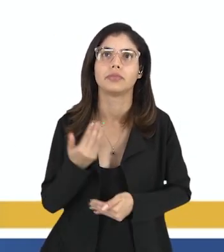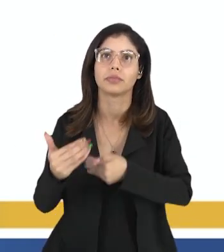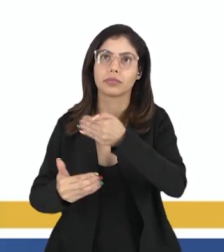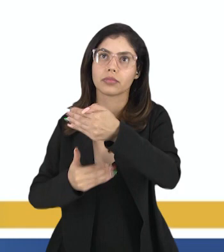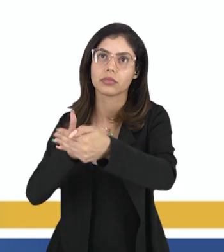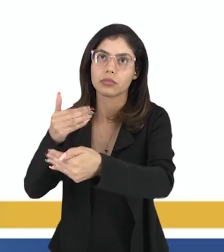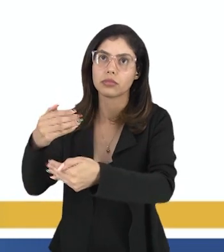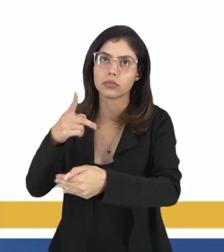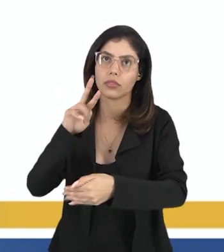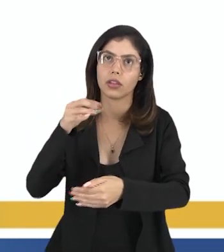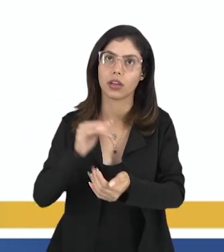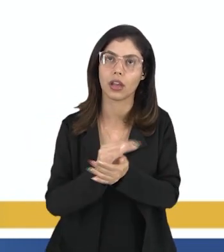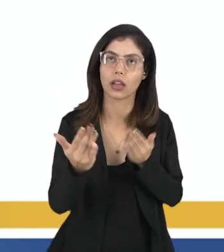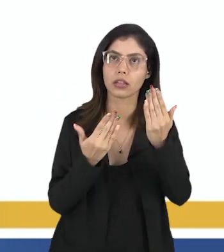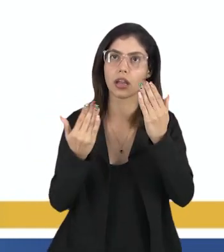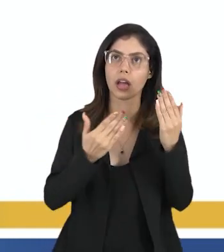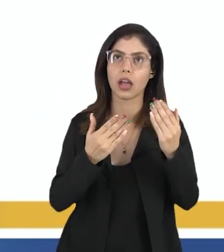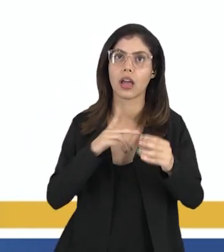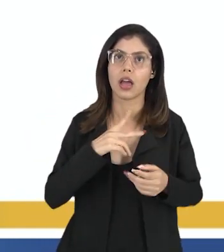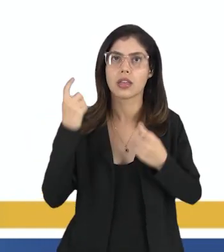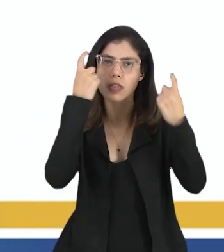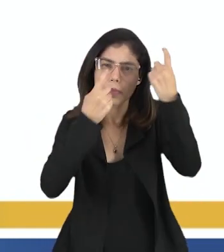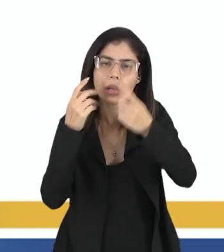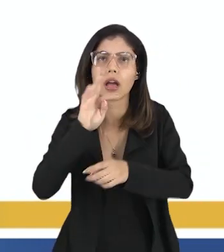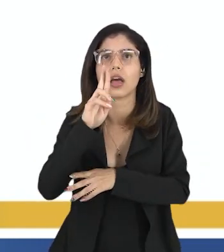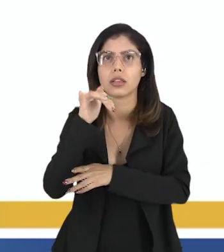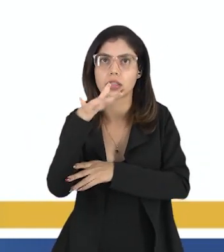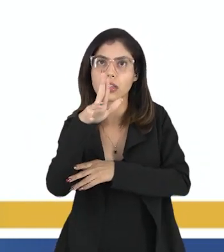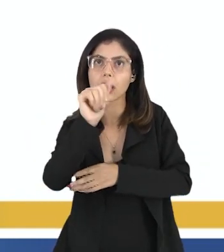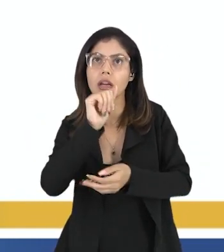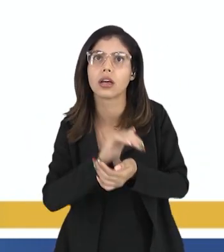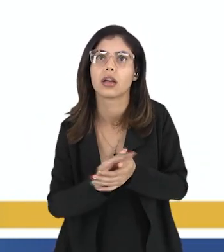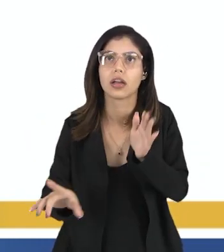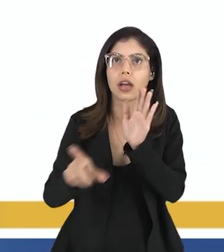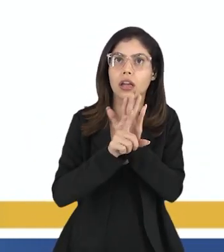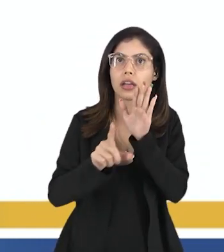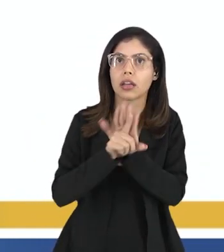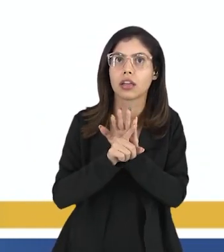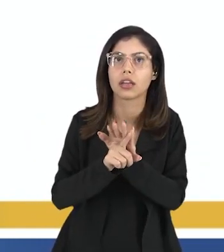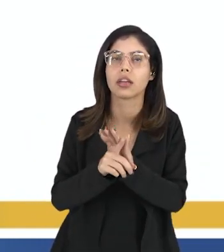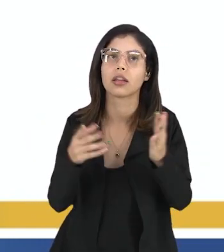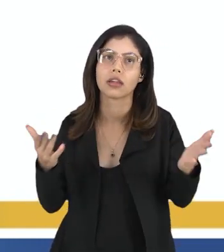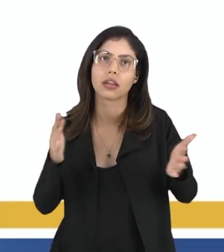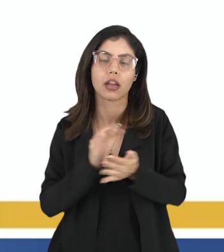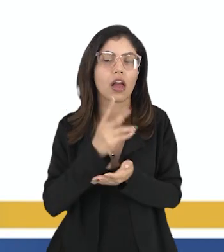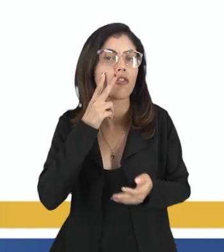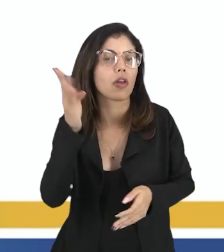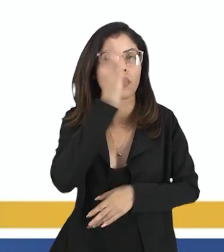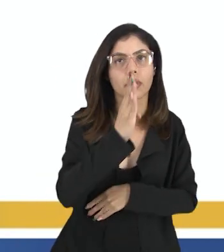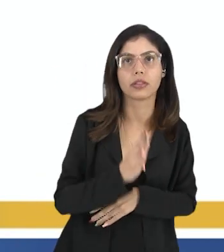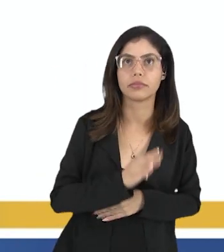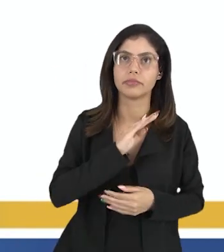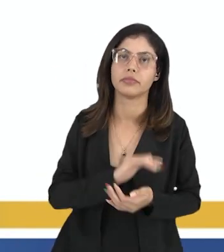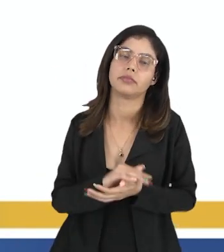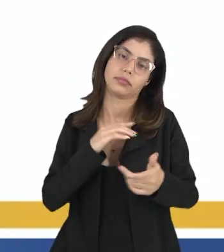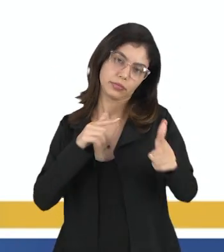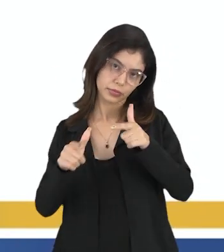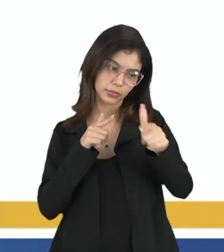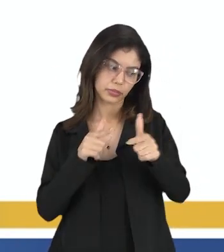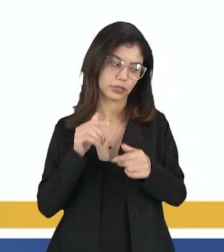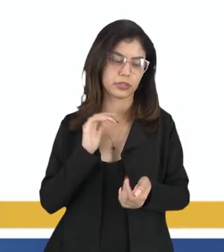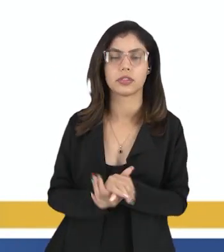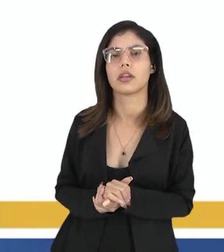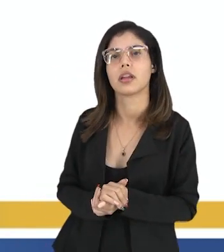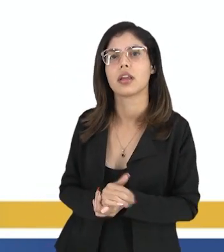na verdade, é relacionada, sobretudo, àquela velha expressão, é uma lei para inglês ver, para ver que o Brasil estava trabalhando aí a favor